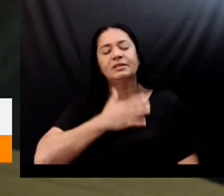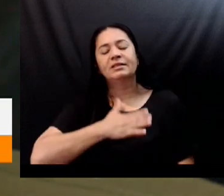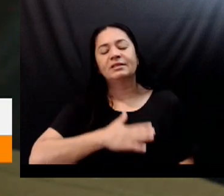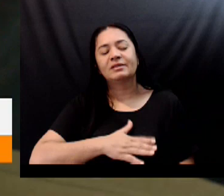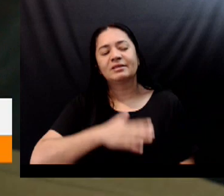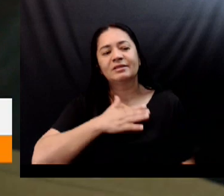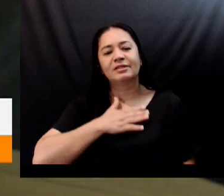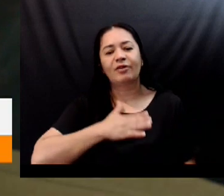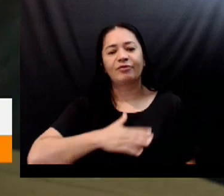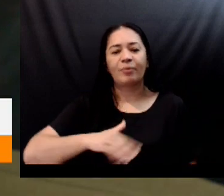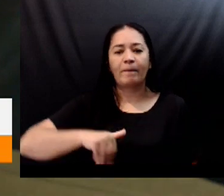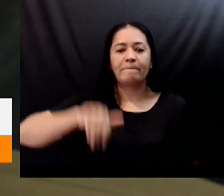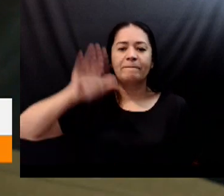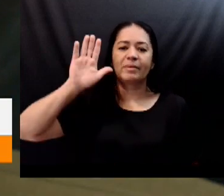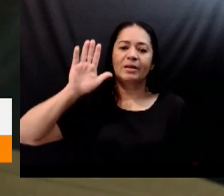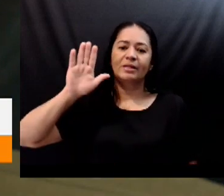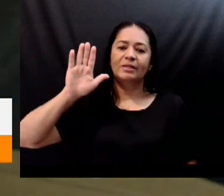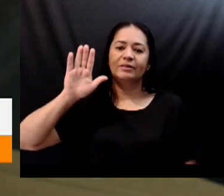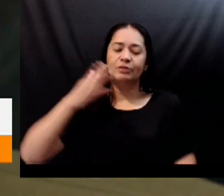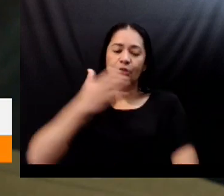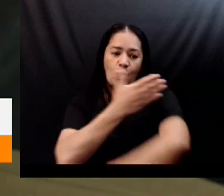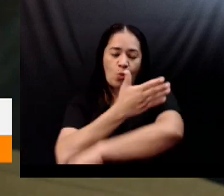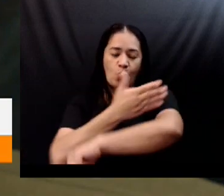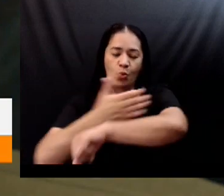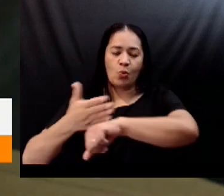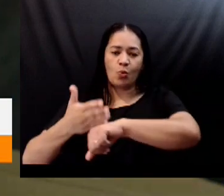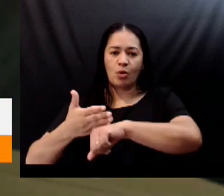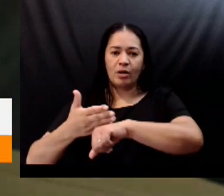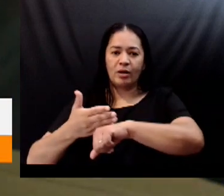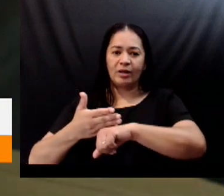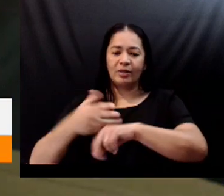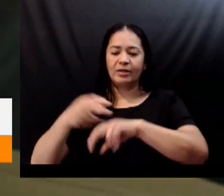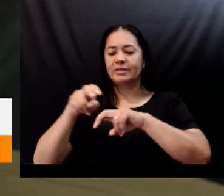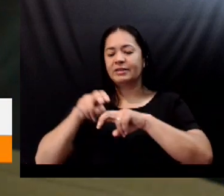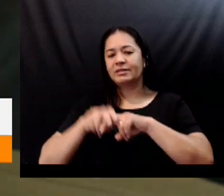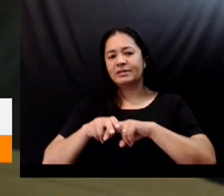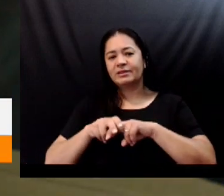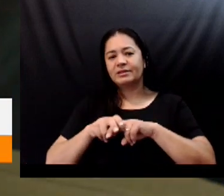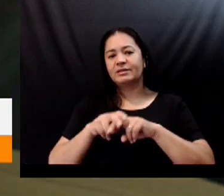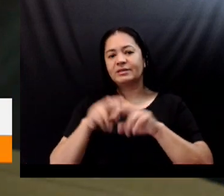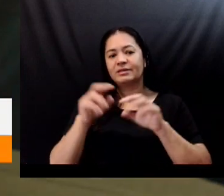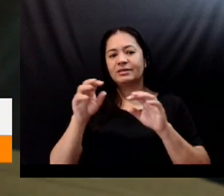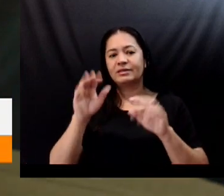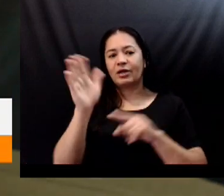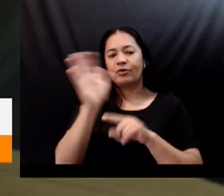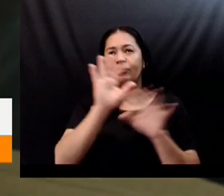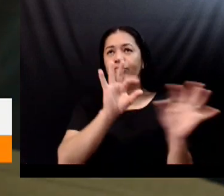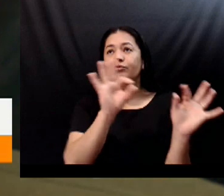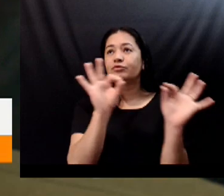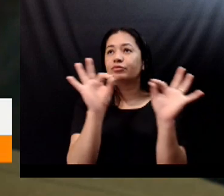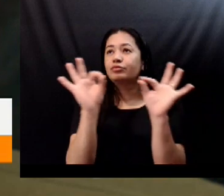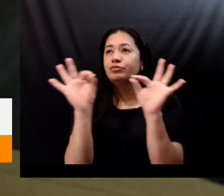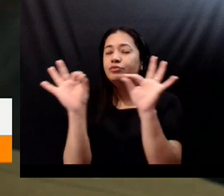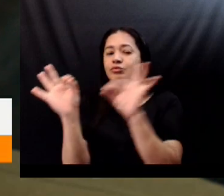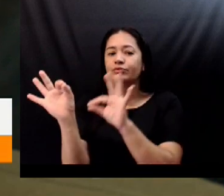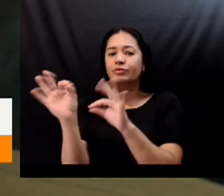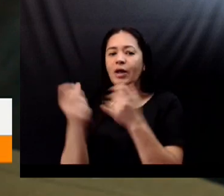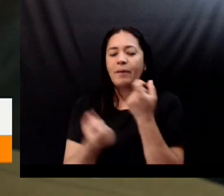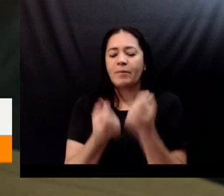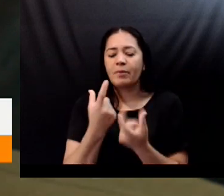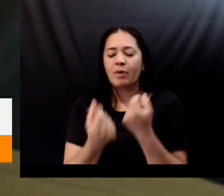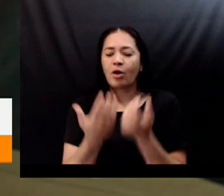né? Aquele hábito de sentar na sala, assistir um filme, comer uma pipoca, Ir lá para fora, sentar,